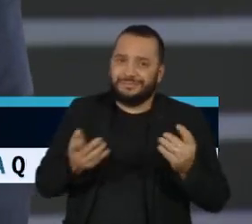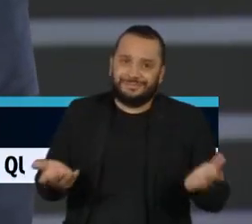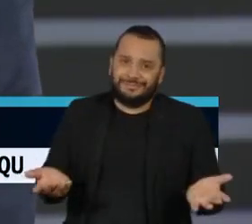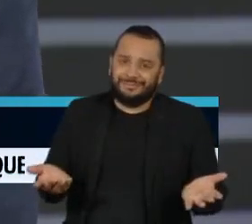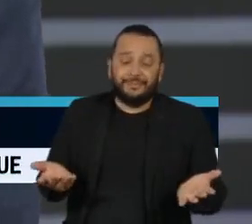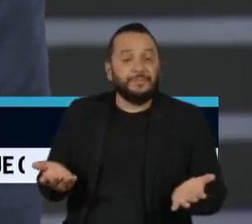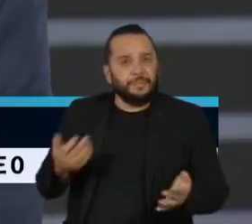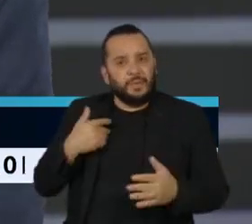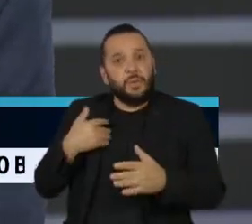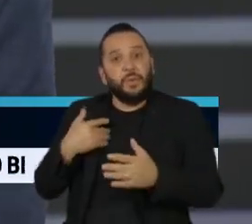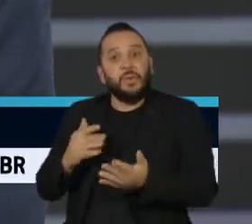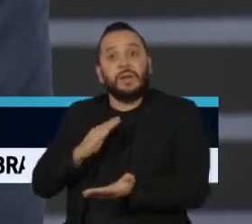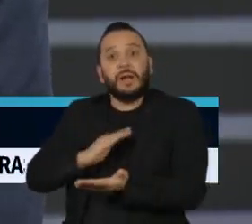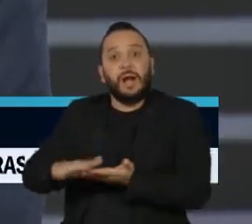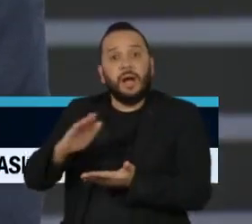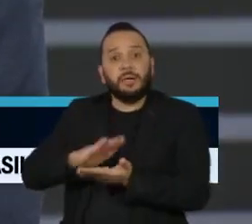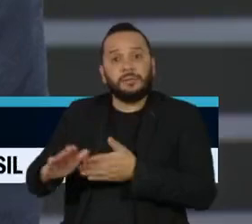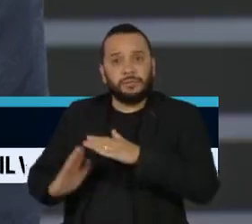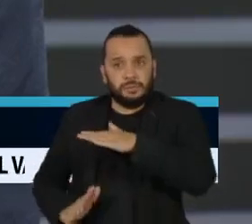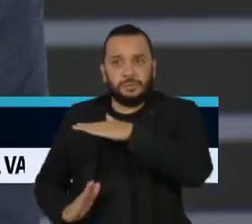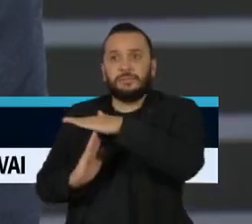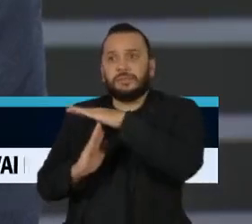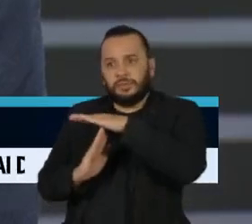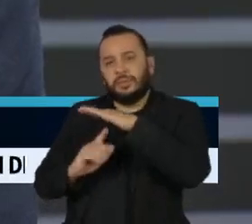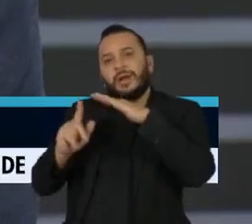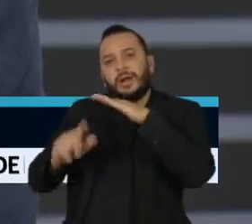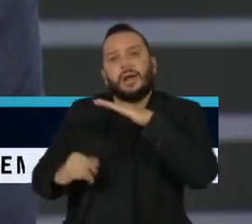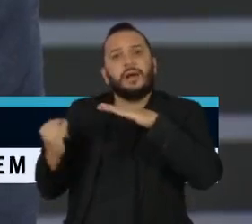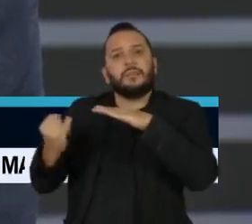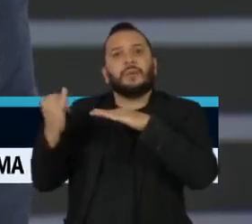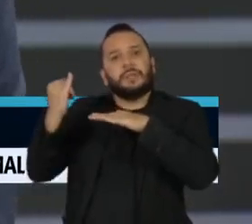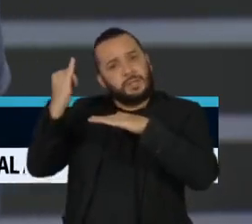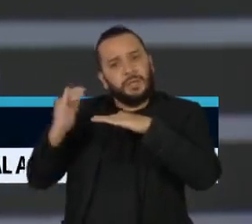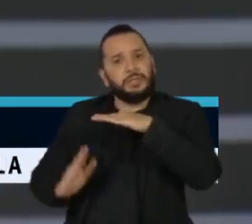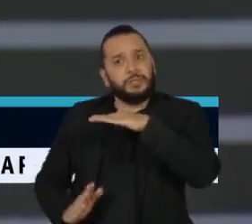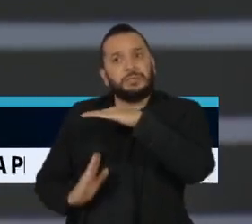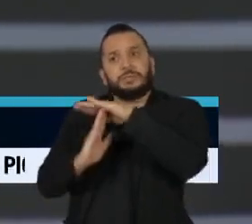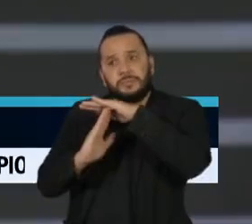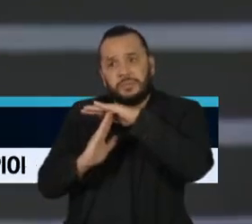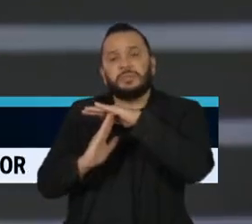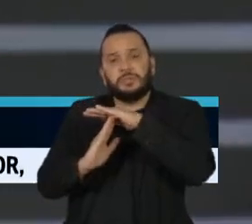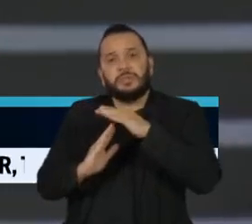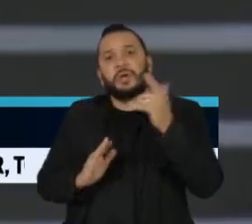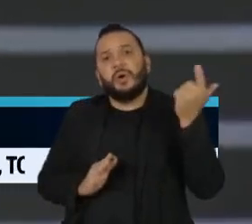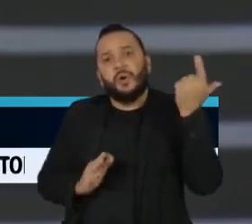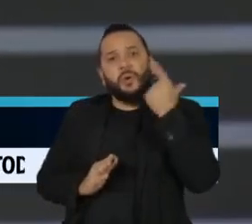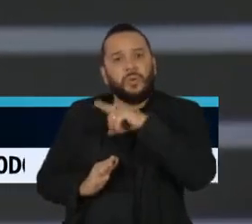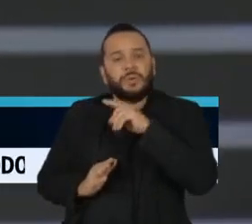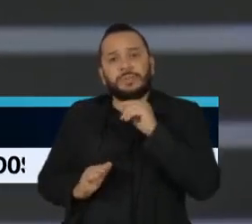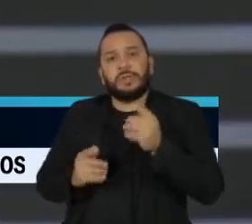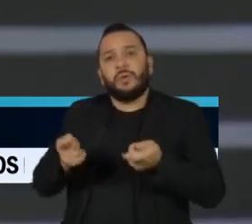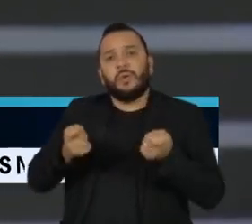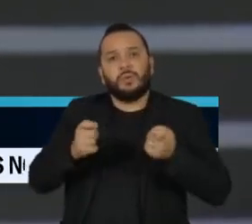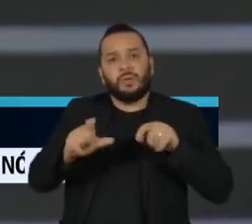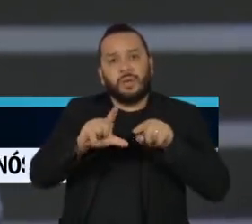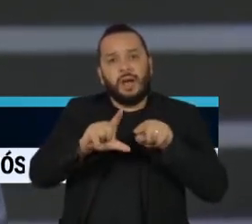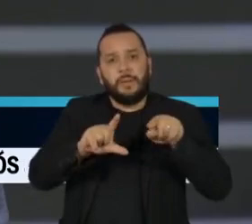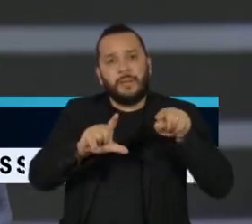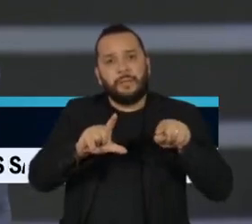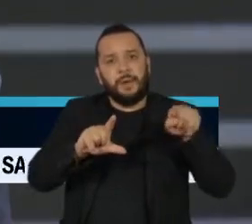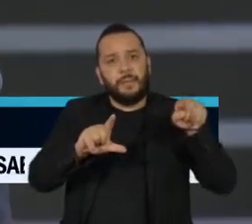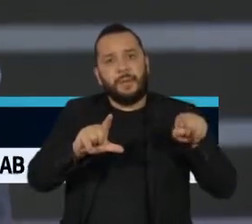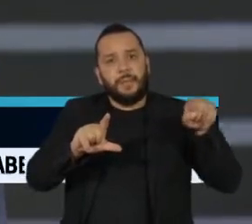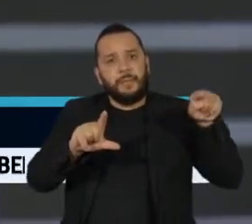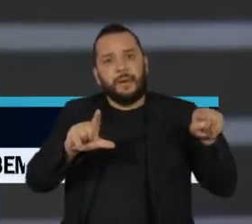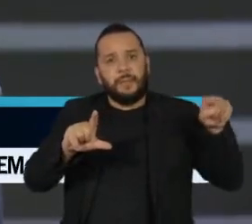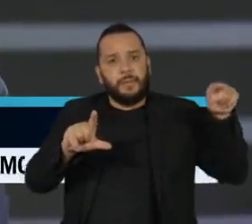muito importante como âncora das expectativas e para conseguir manter a inflação sob um mínimo